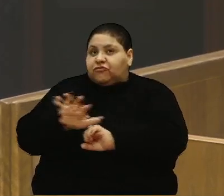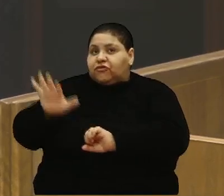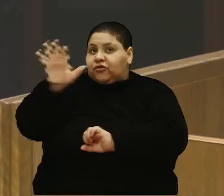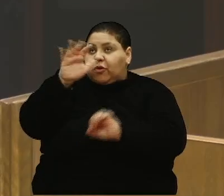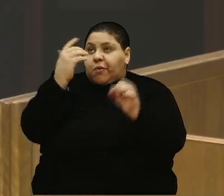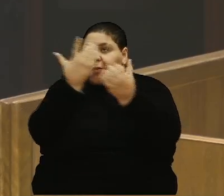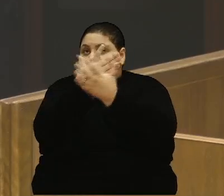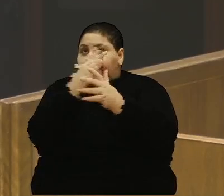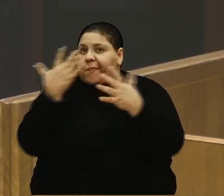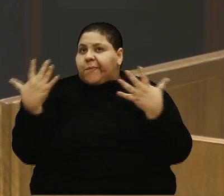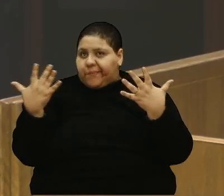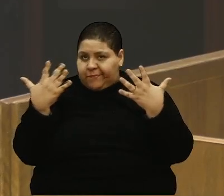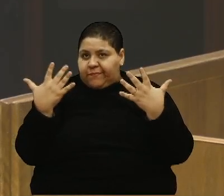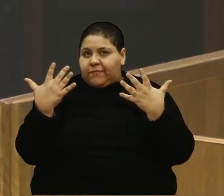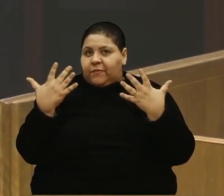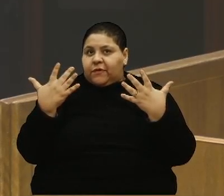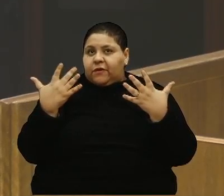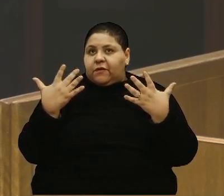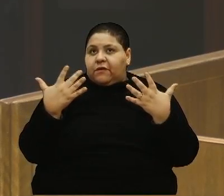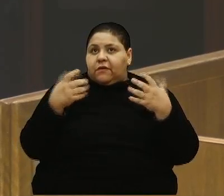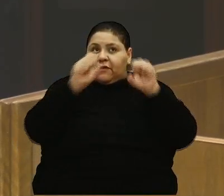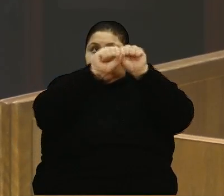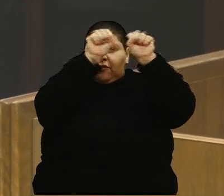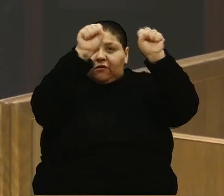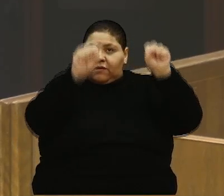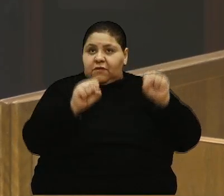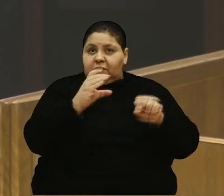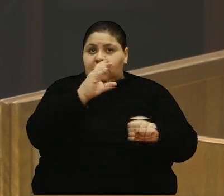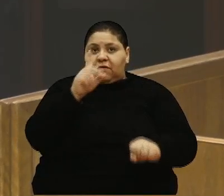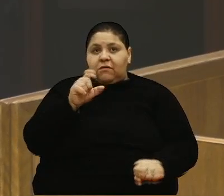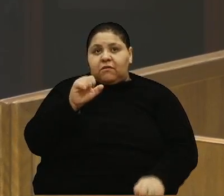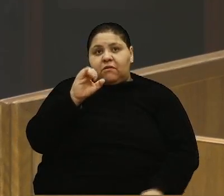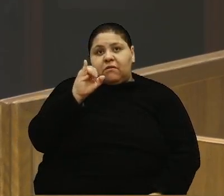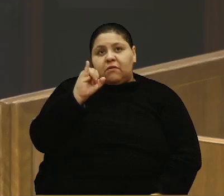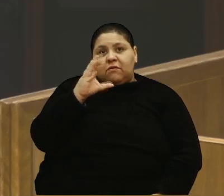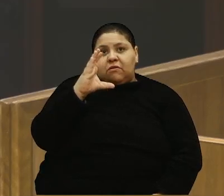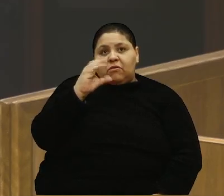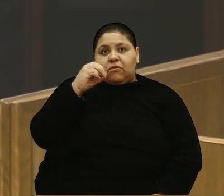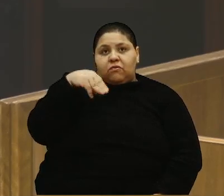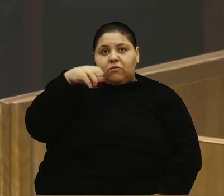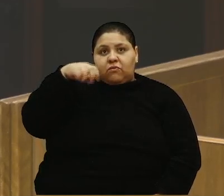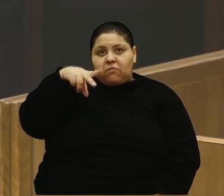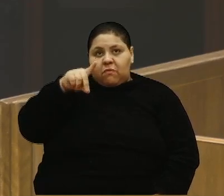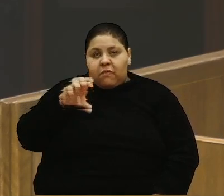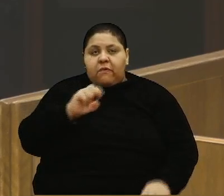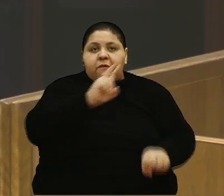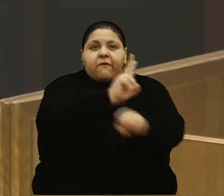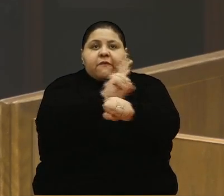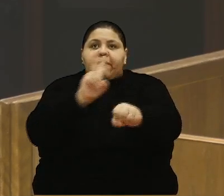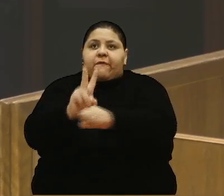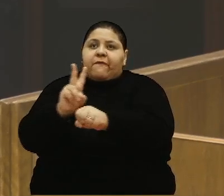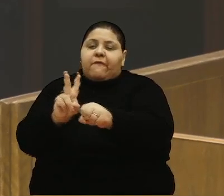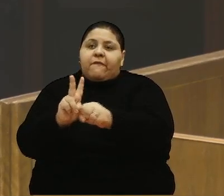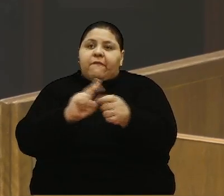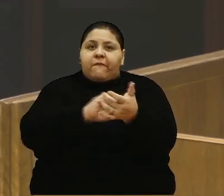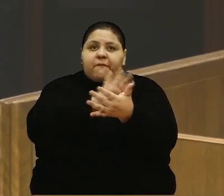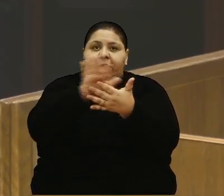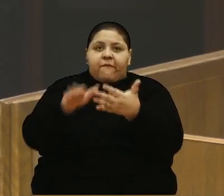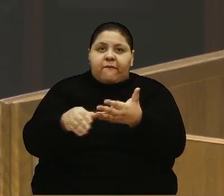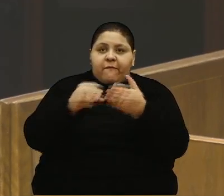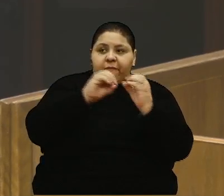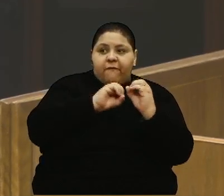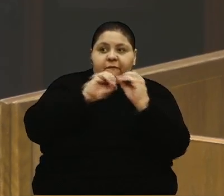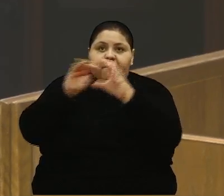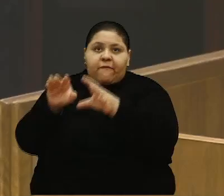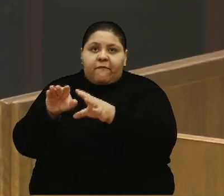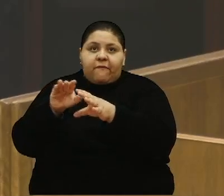Ambiente e o Sistema Chico Mendes de conservação da biodiversidade ao transferir mais competências decisórias para